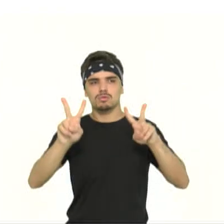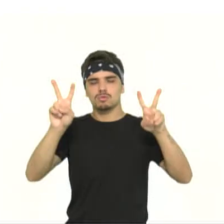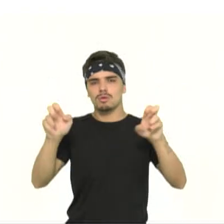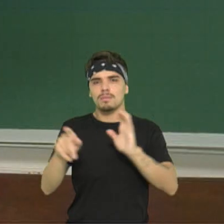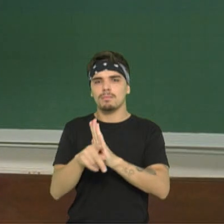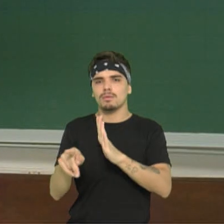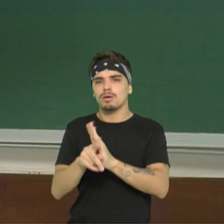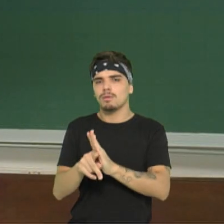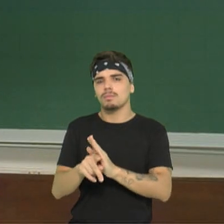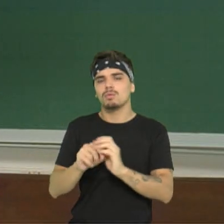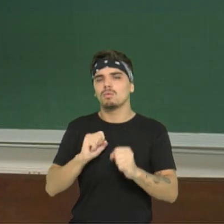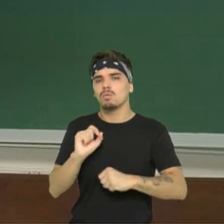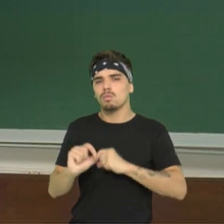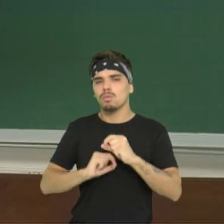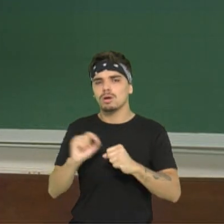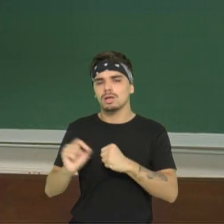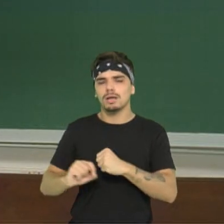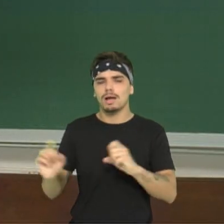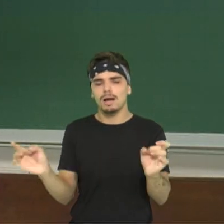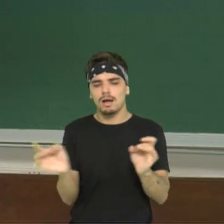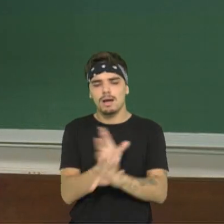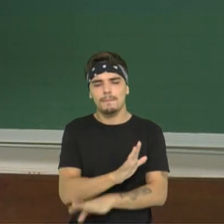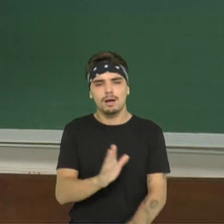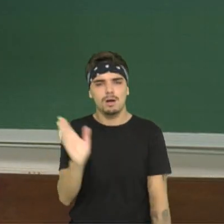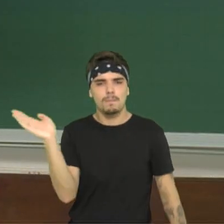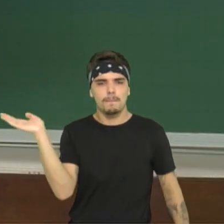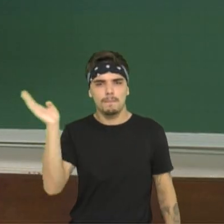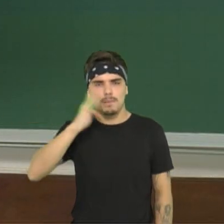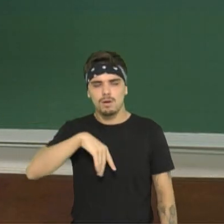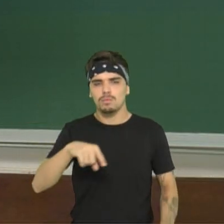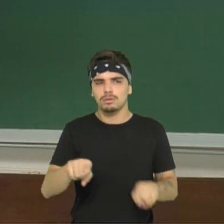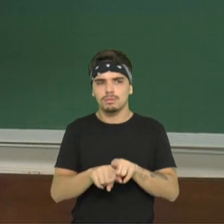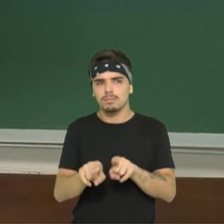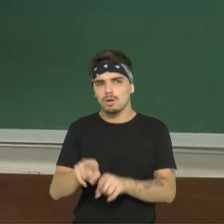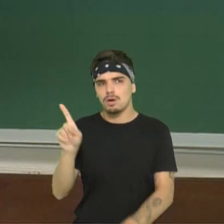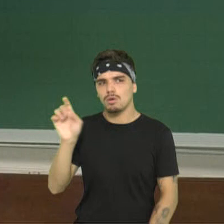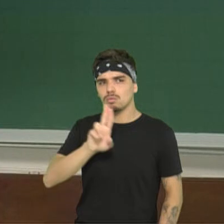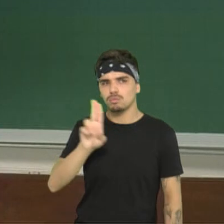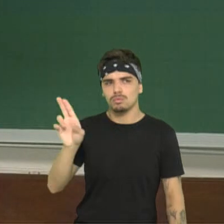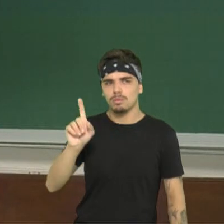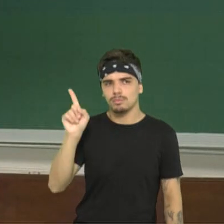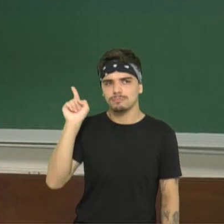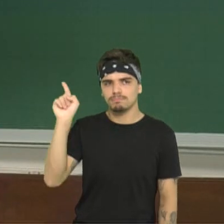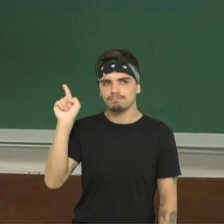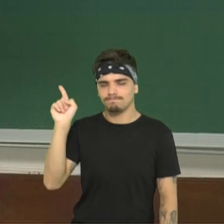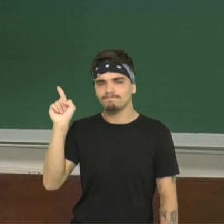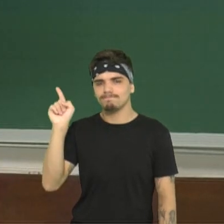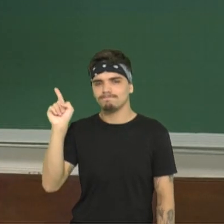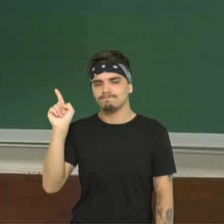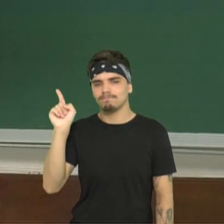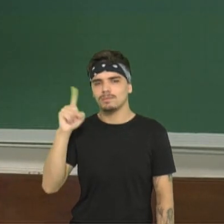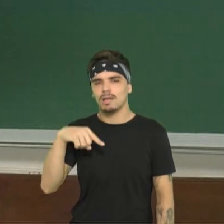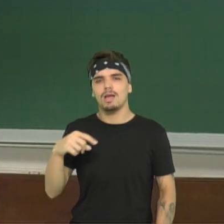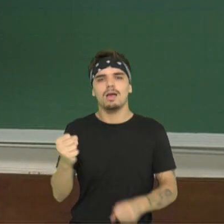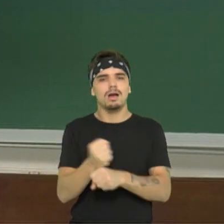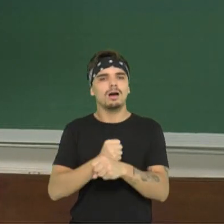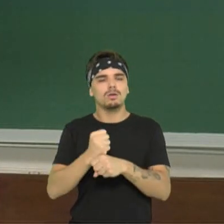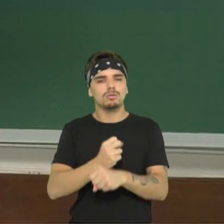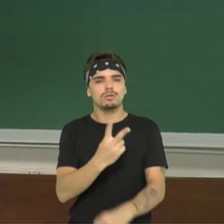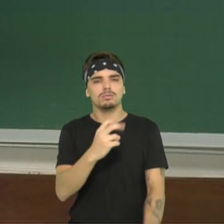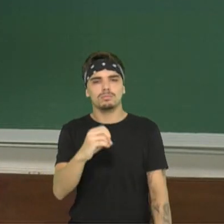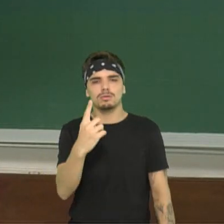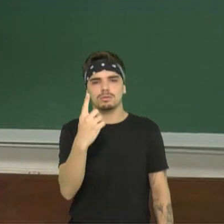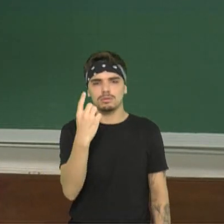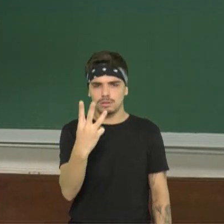questão da banalidade do mal. O filme se chama Hannah Arendt, Ideias que Chocaram o Mundo. É um filme de 2013,